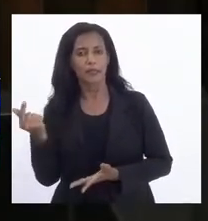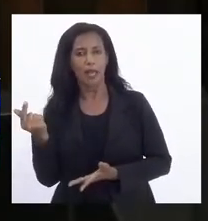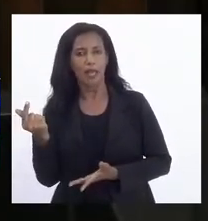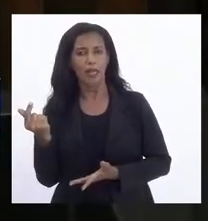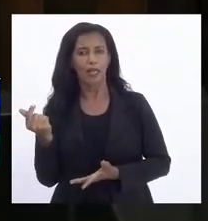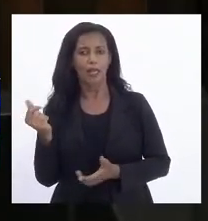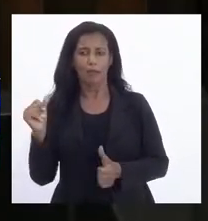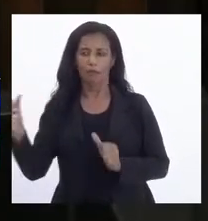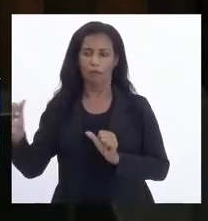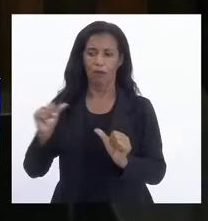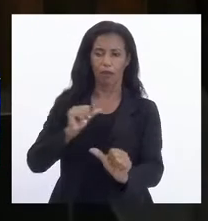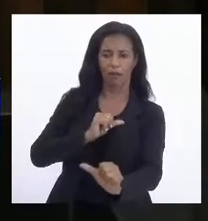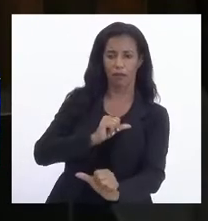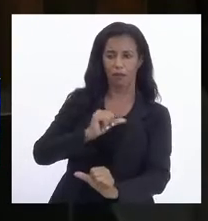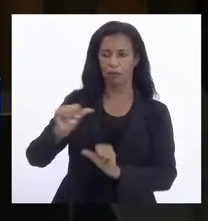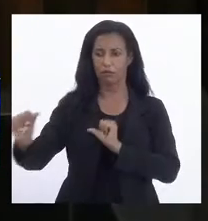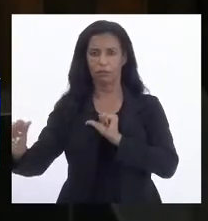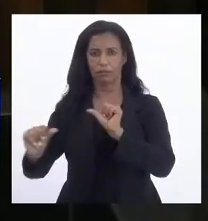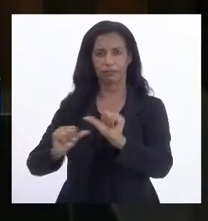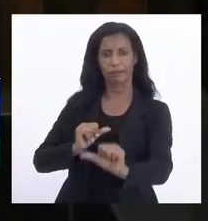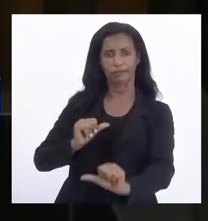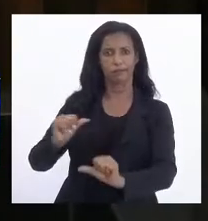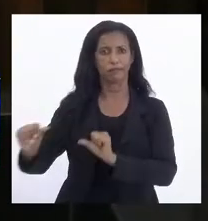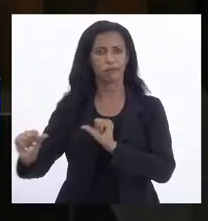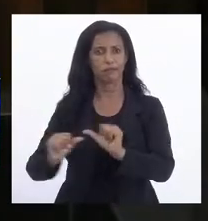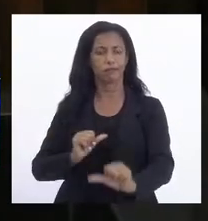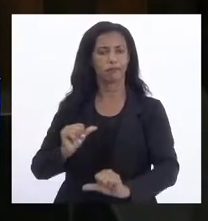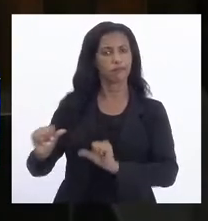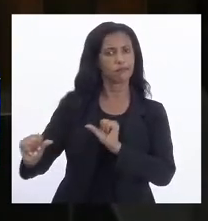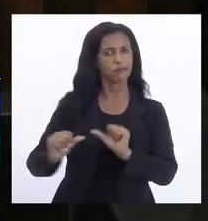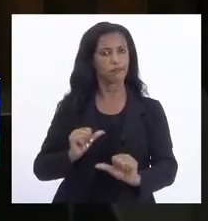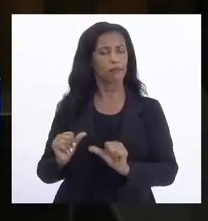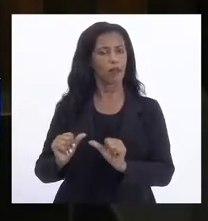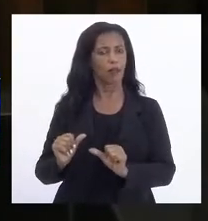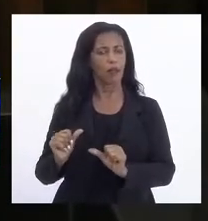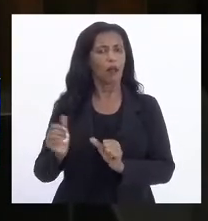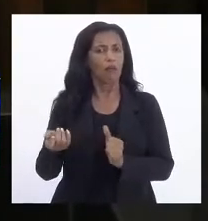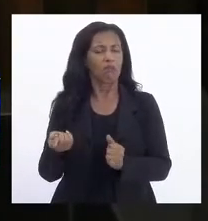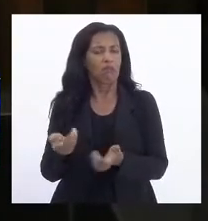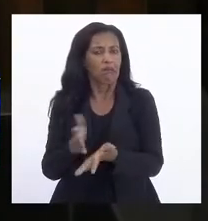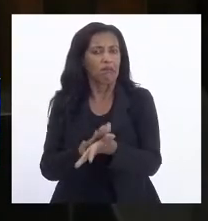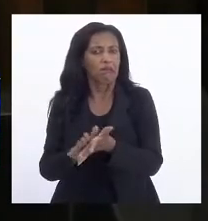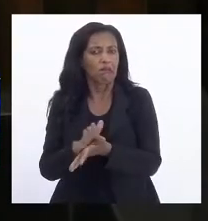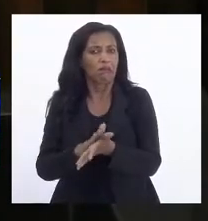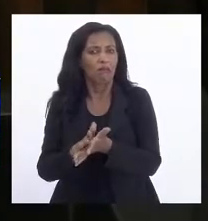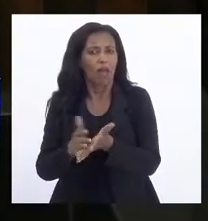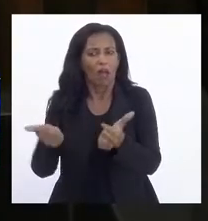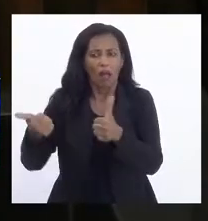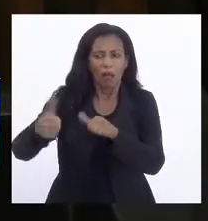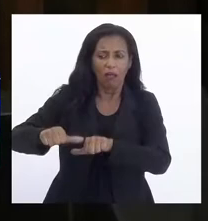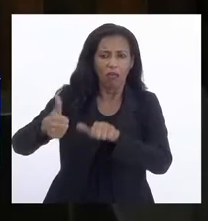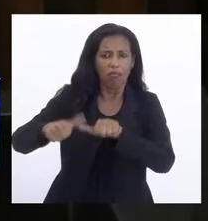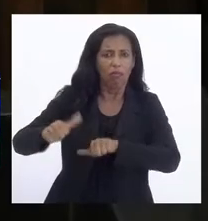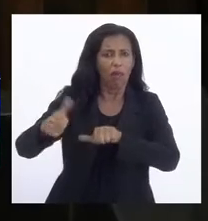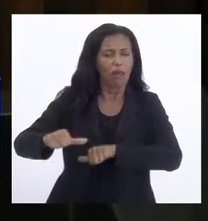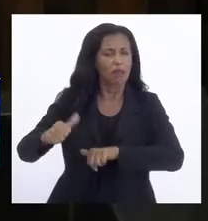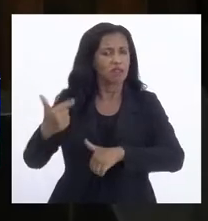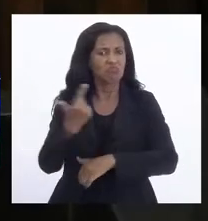e entra outro secretário. Sem nenhuma análise de